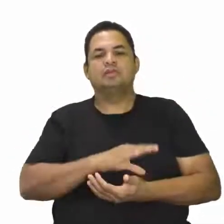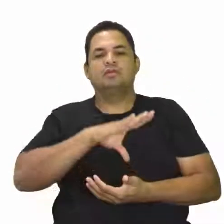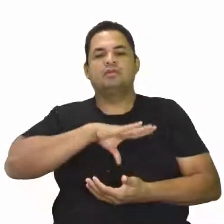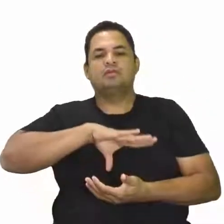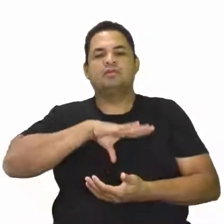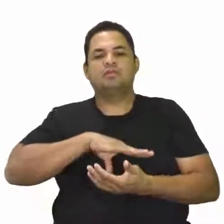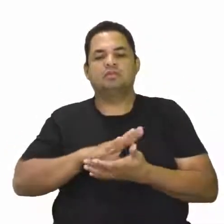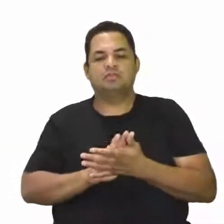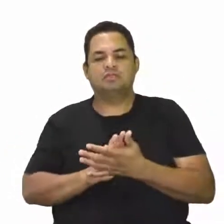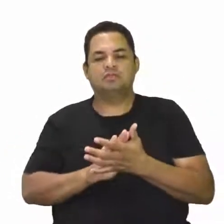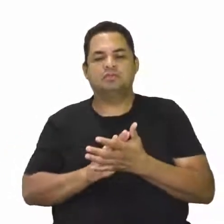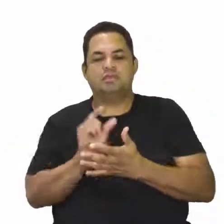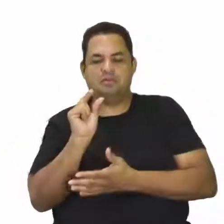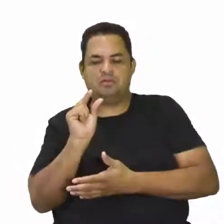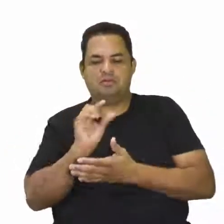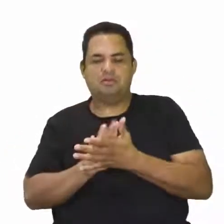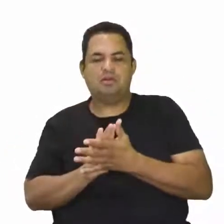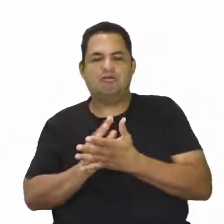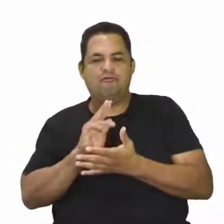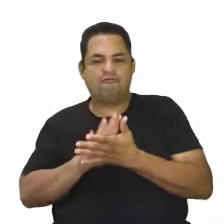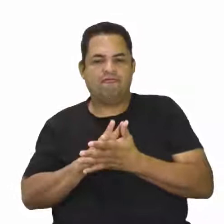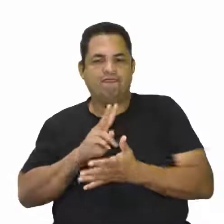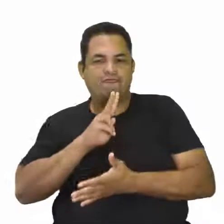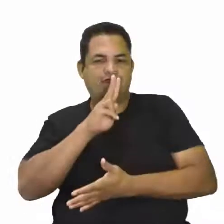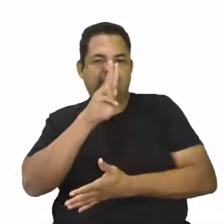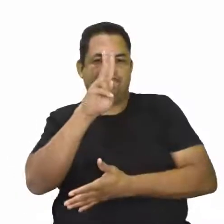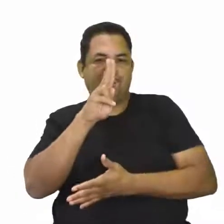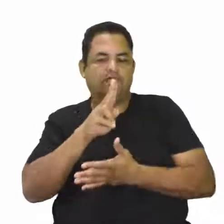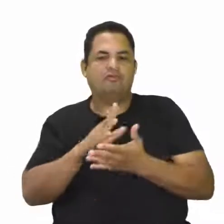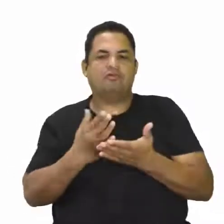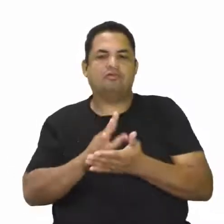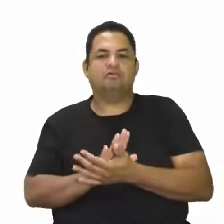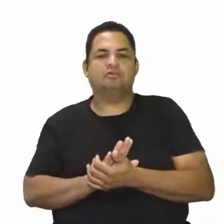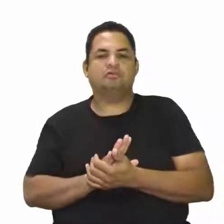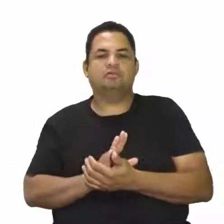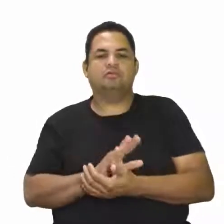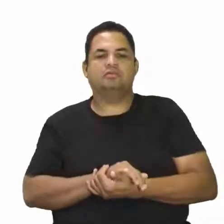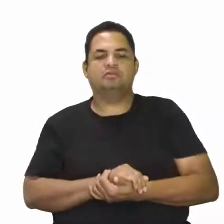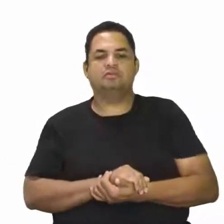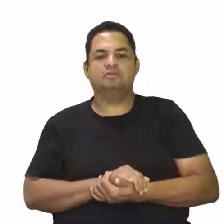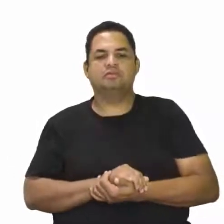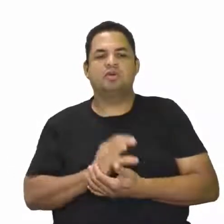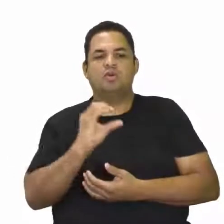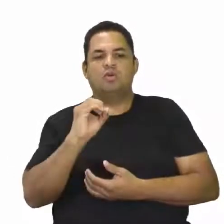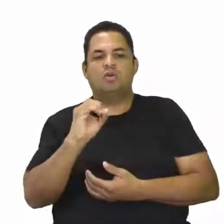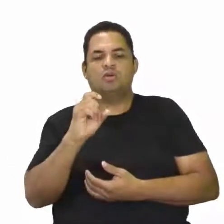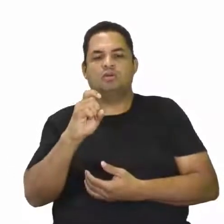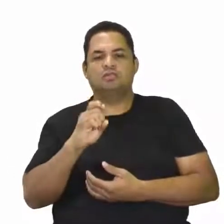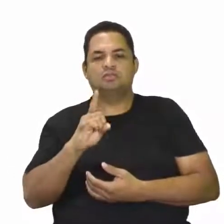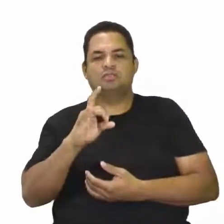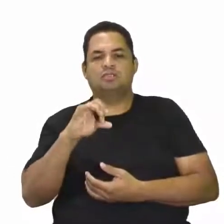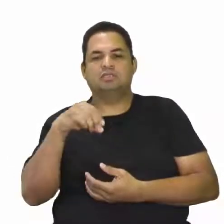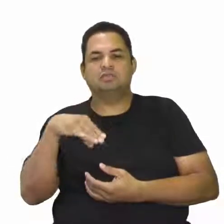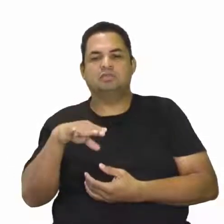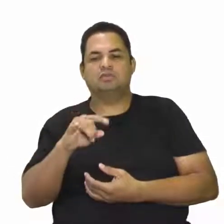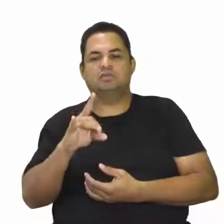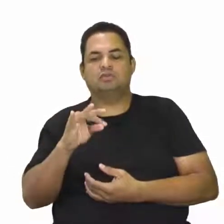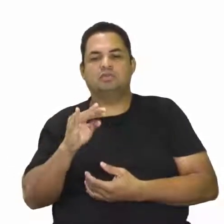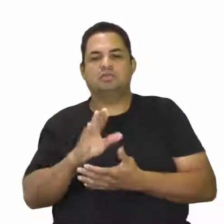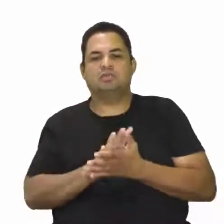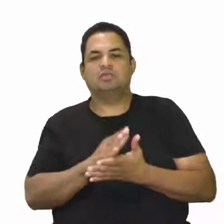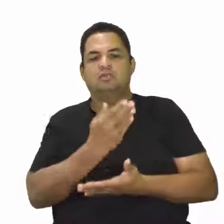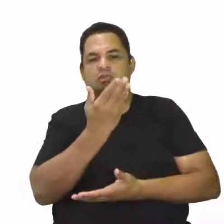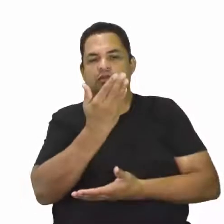temos- no mi. que é uma oxítona, Em em espanhol espanhol é uma paroxítona, que é a Ah. penúltima sílaba